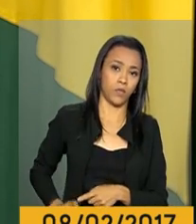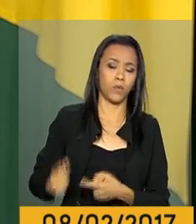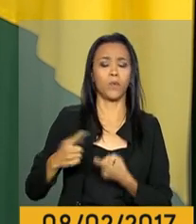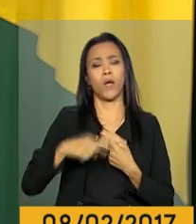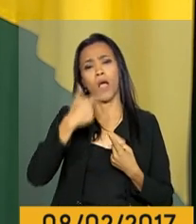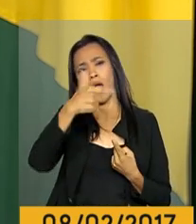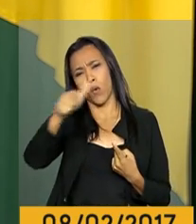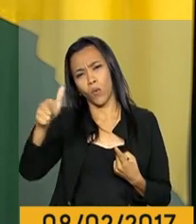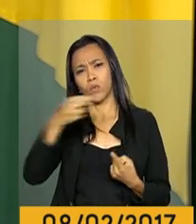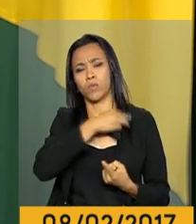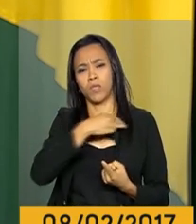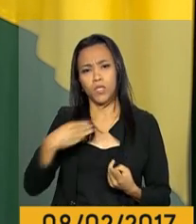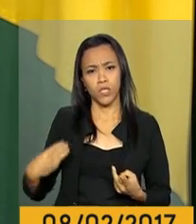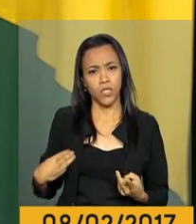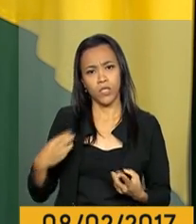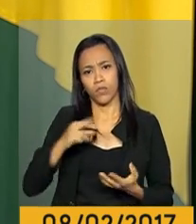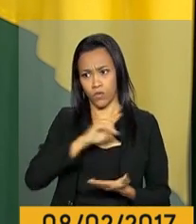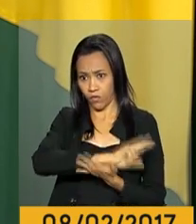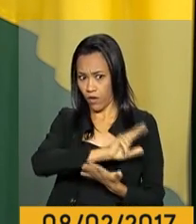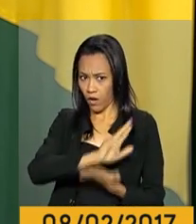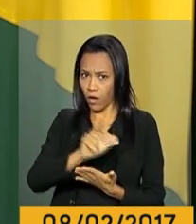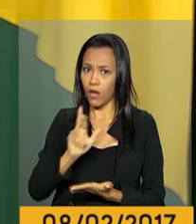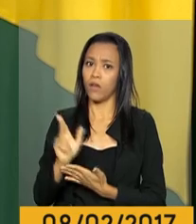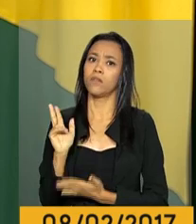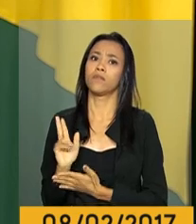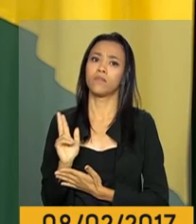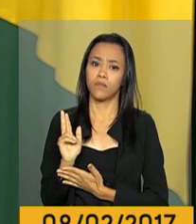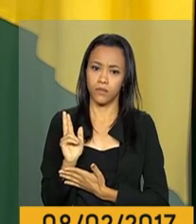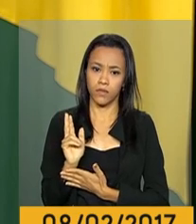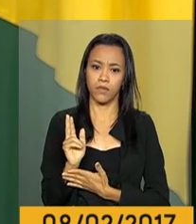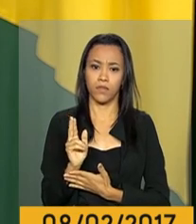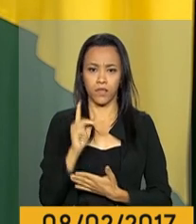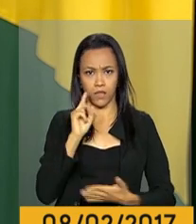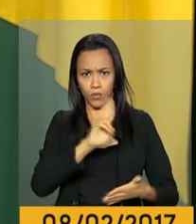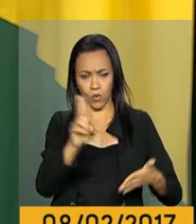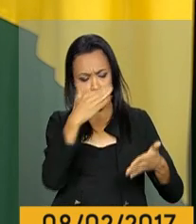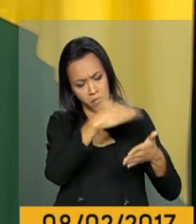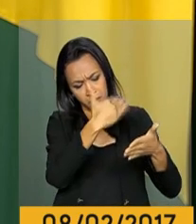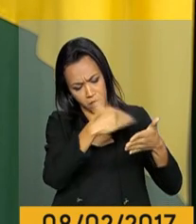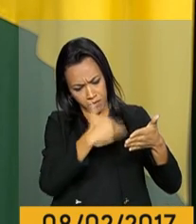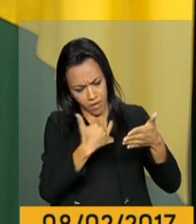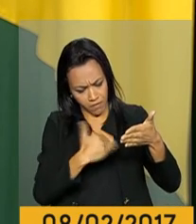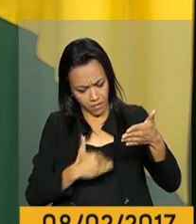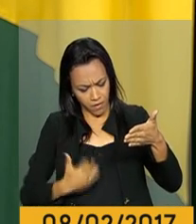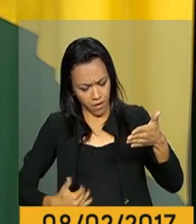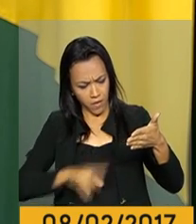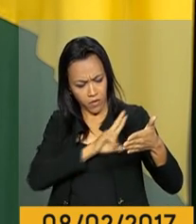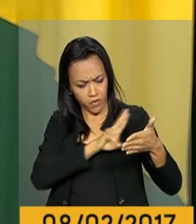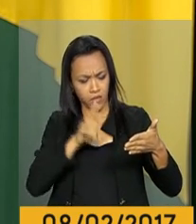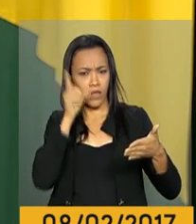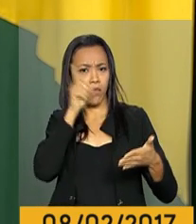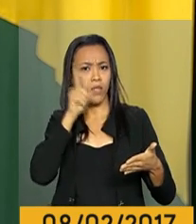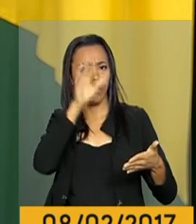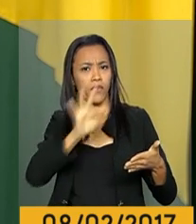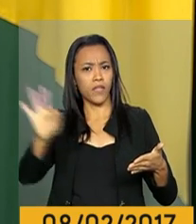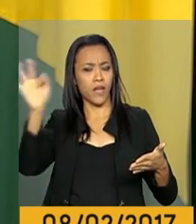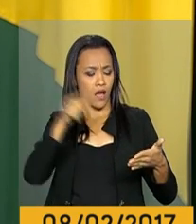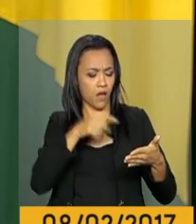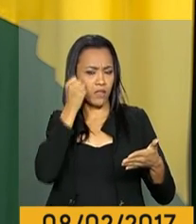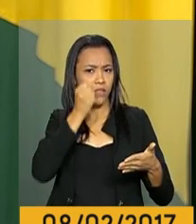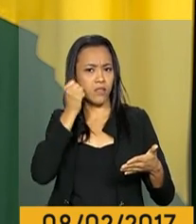ministros deputados e são muitos vi me lista aqui é imenso deputados federais